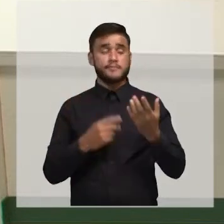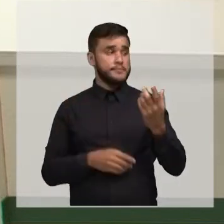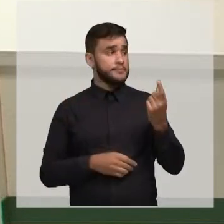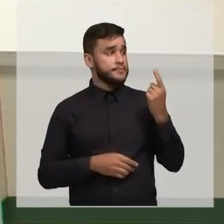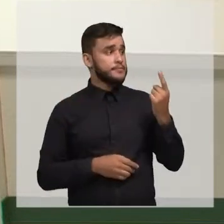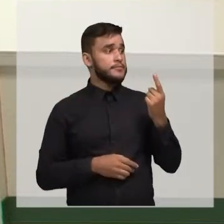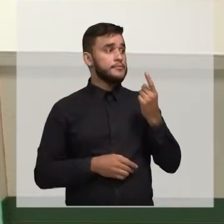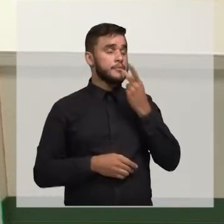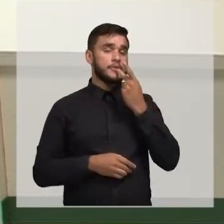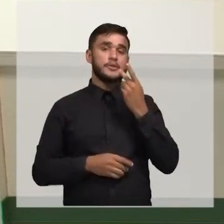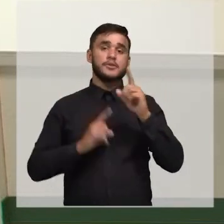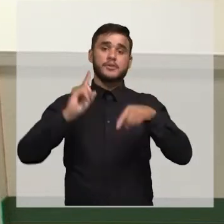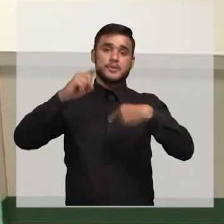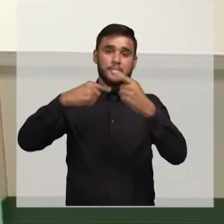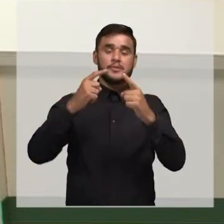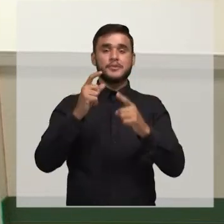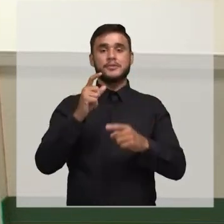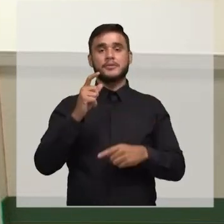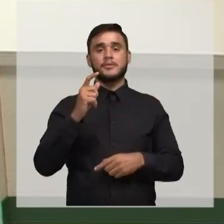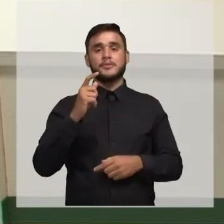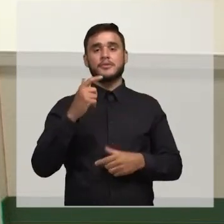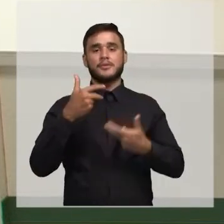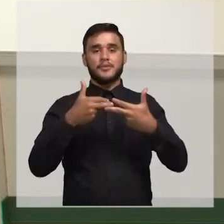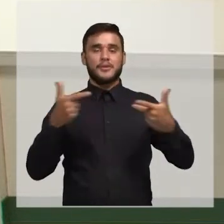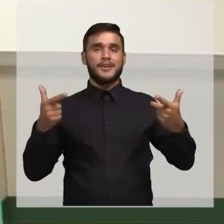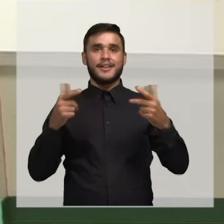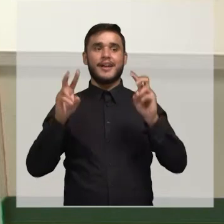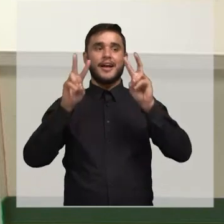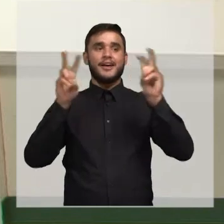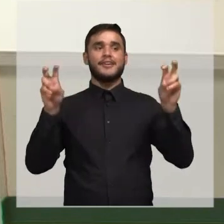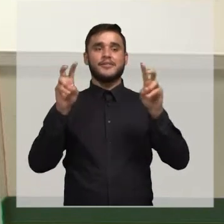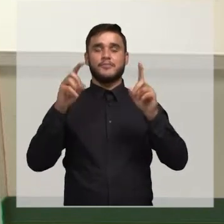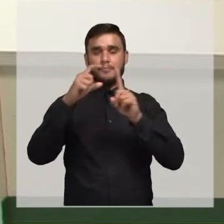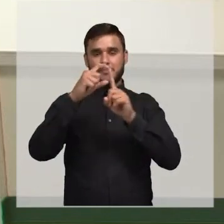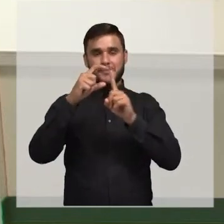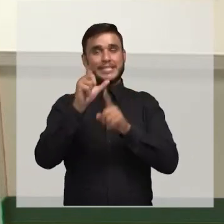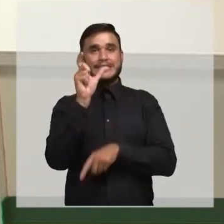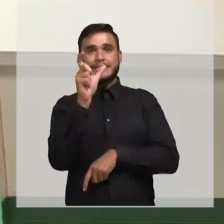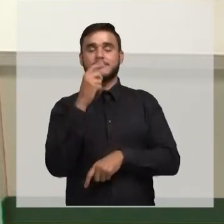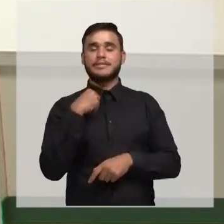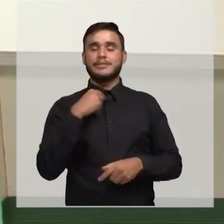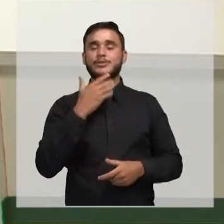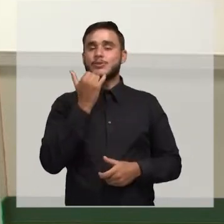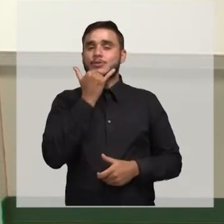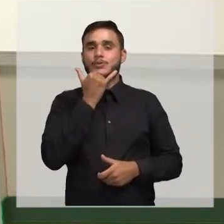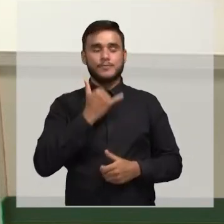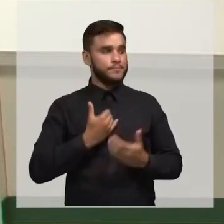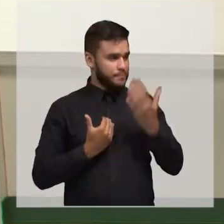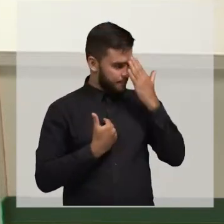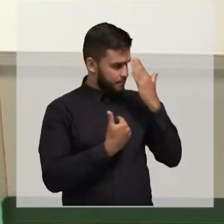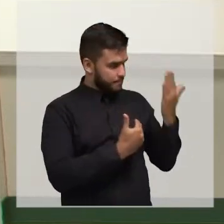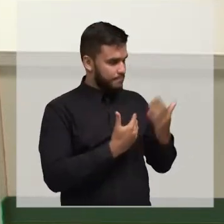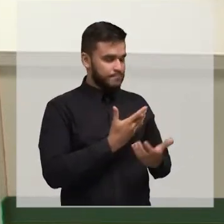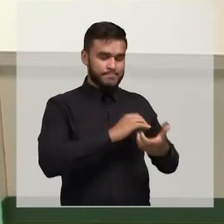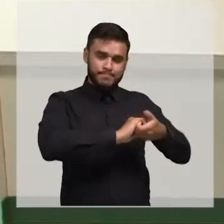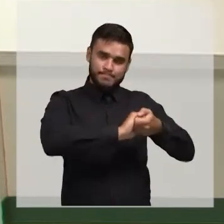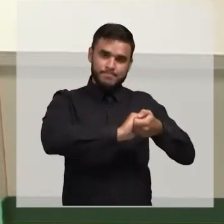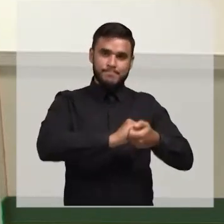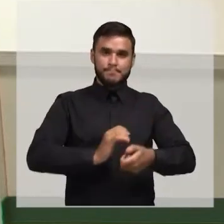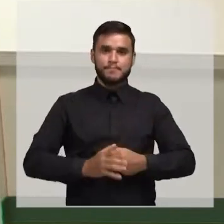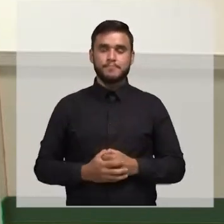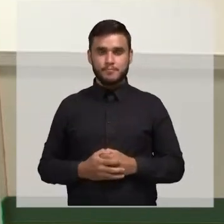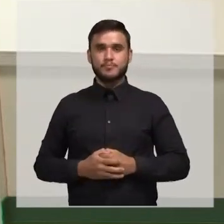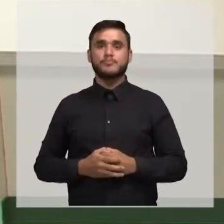sabe não. Vamos deixar o papel não sai mais nada. Tá certo? Agradecer a você, Luiz, pelo